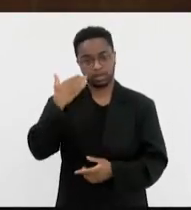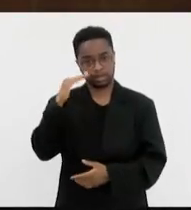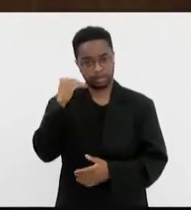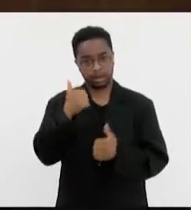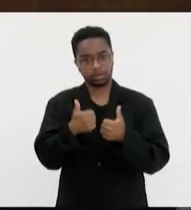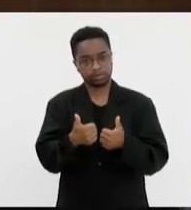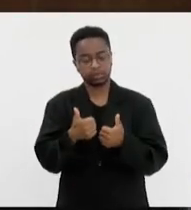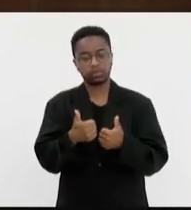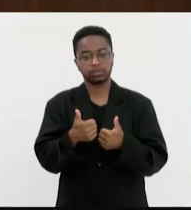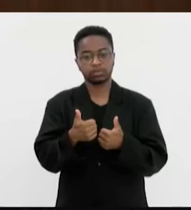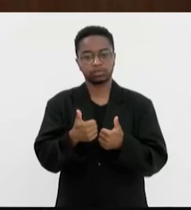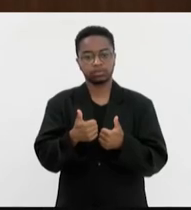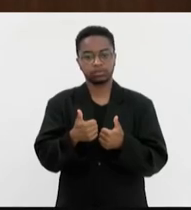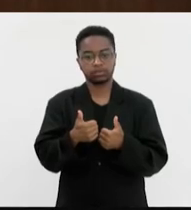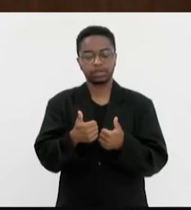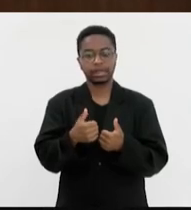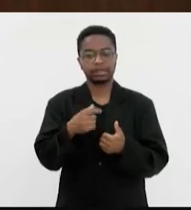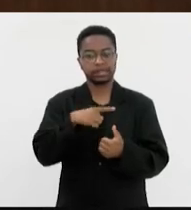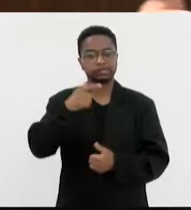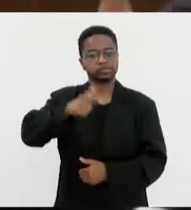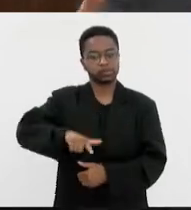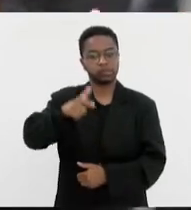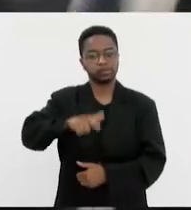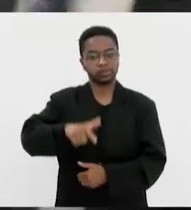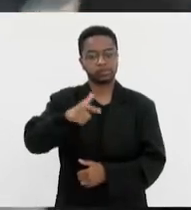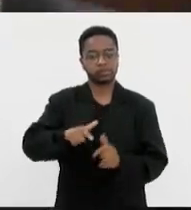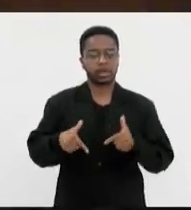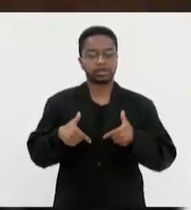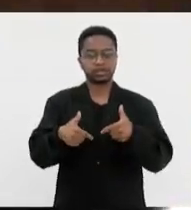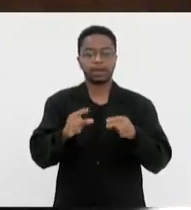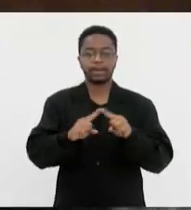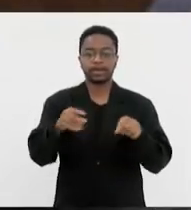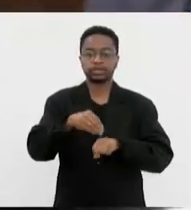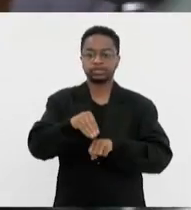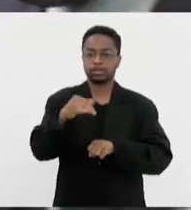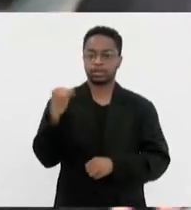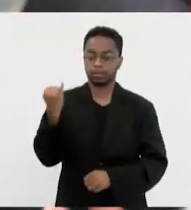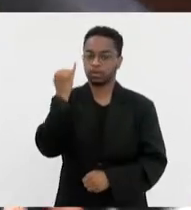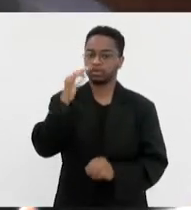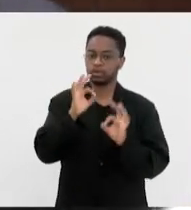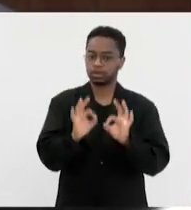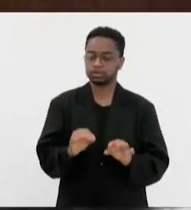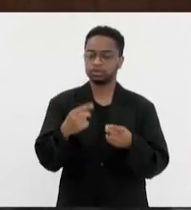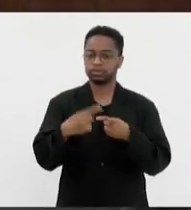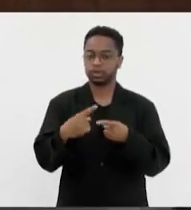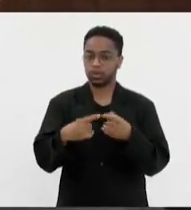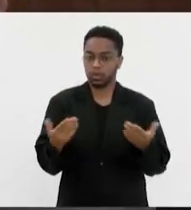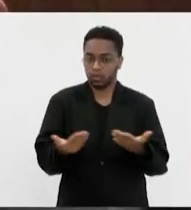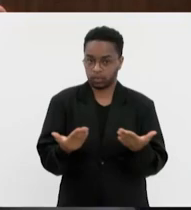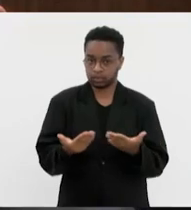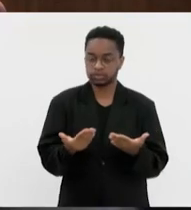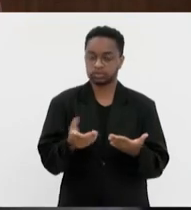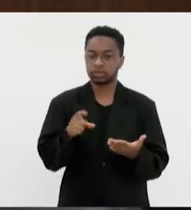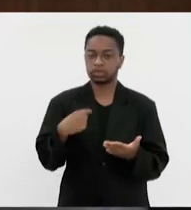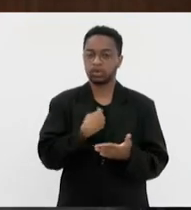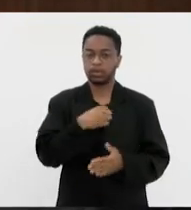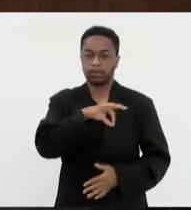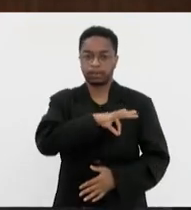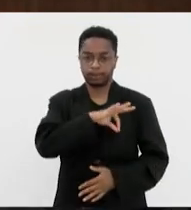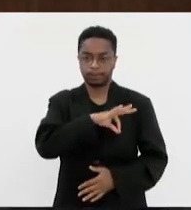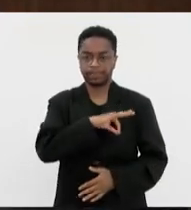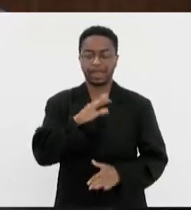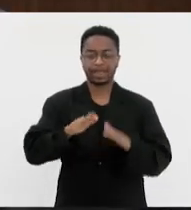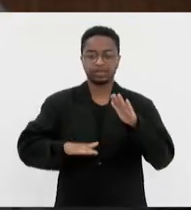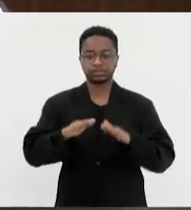o vice-iniciativa, mas essa indicação é muito importante, senhora presidente, pois hoje os nossos policiais, muitas